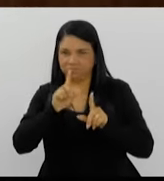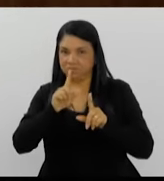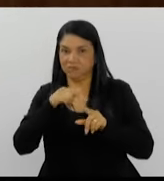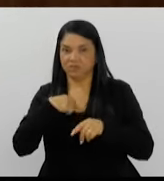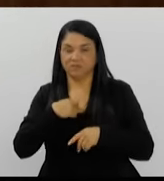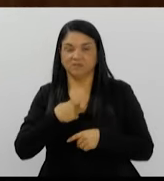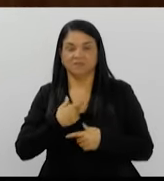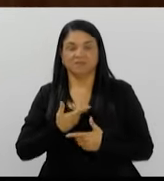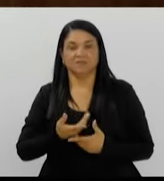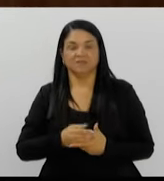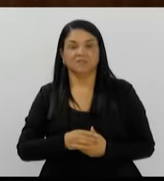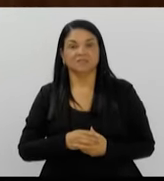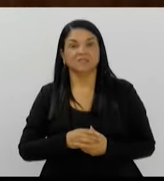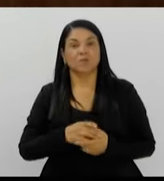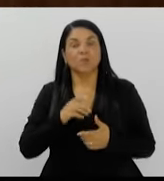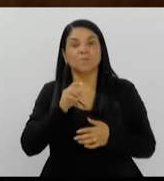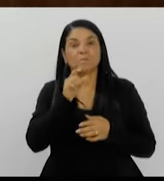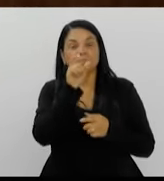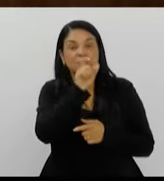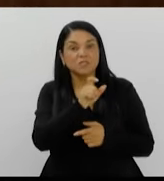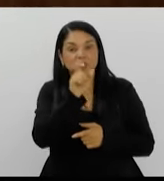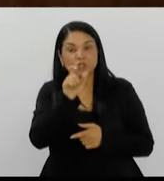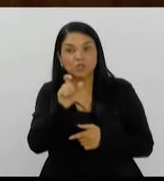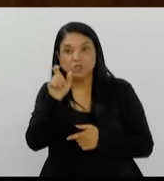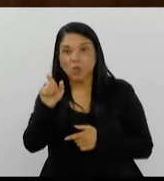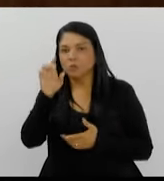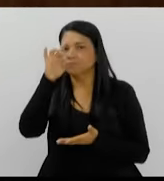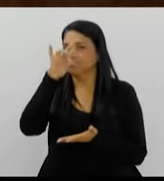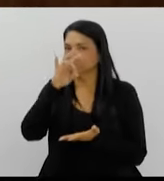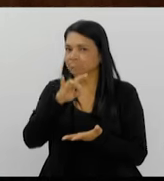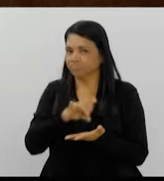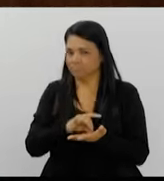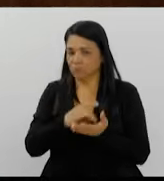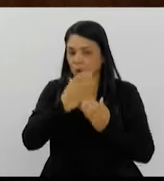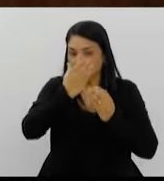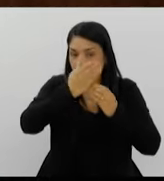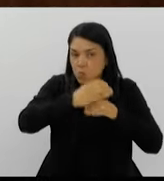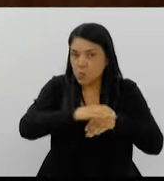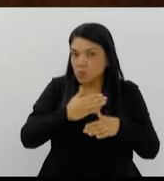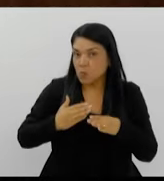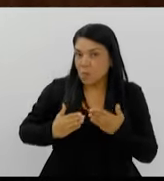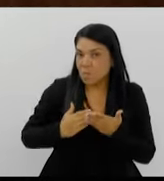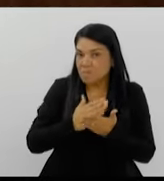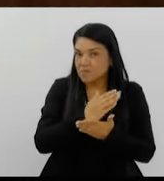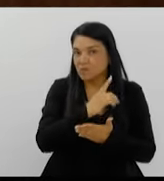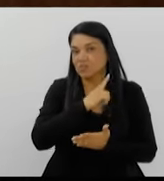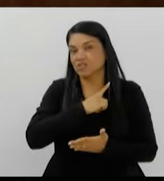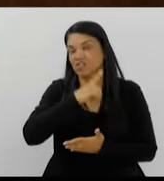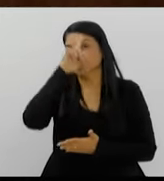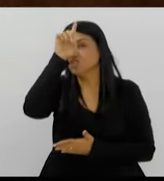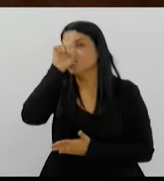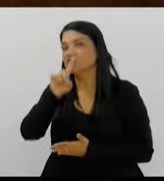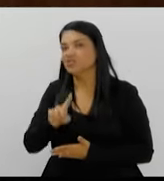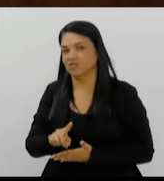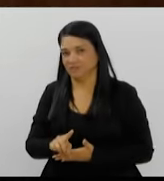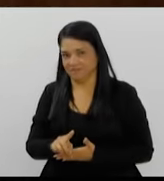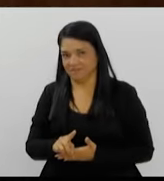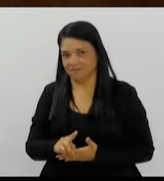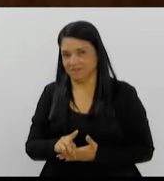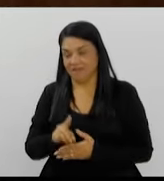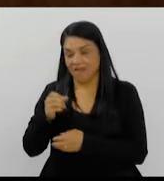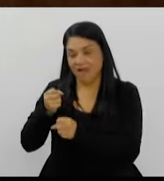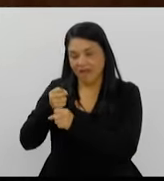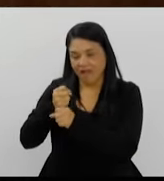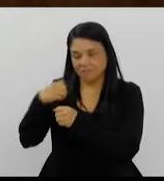eleitores eles são pessoas eles possuem dignidade e por muitos